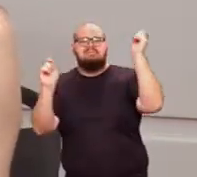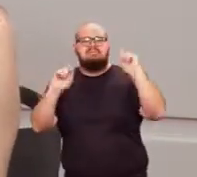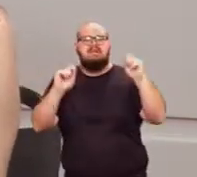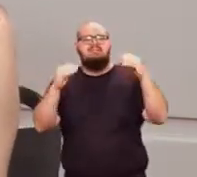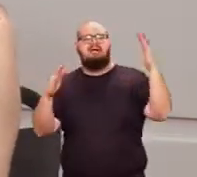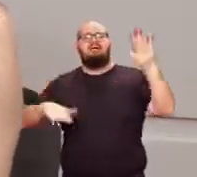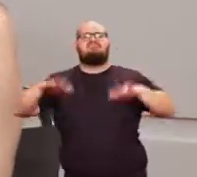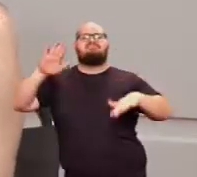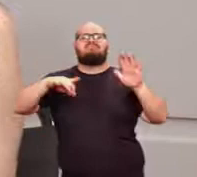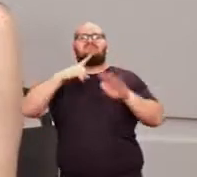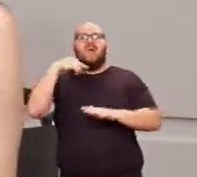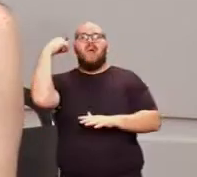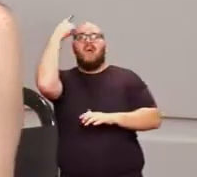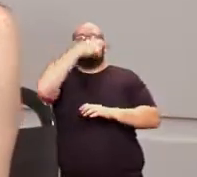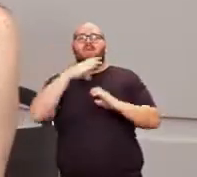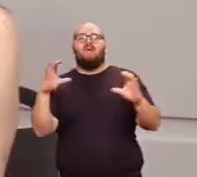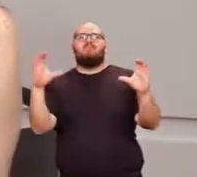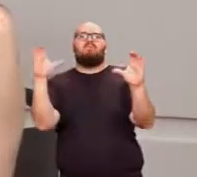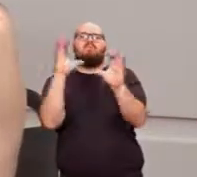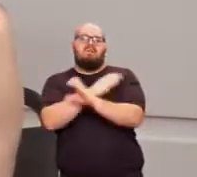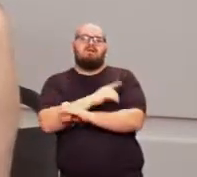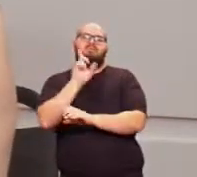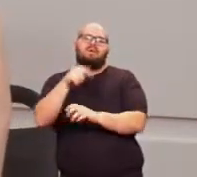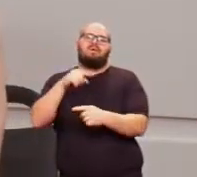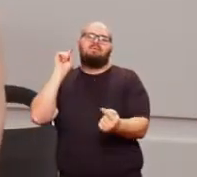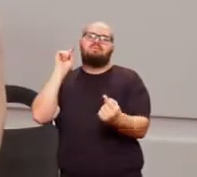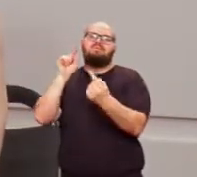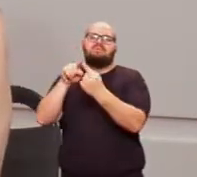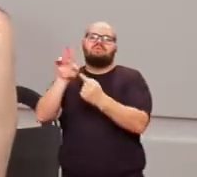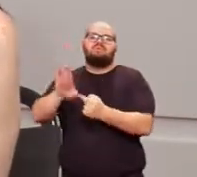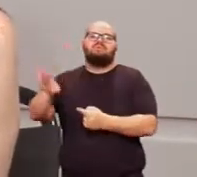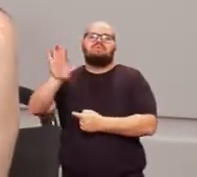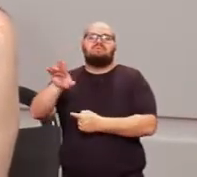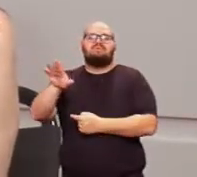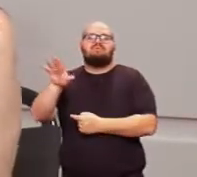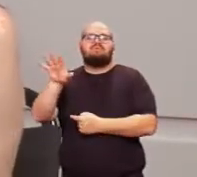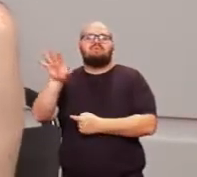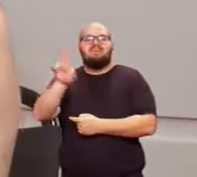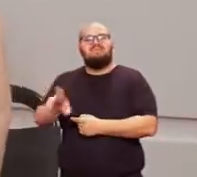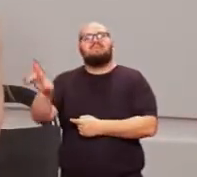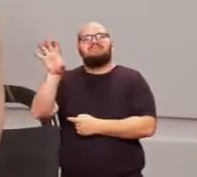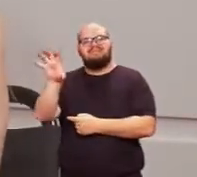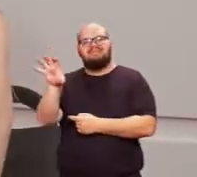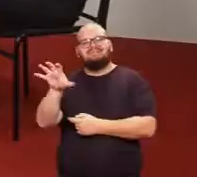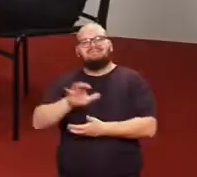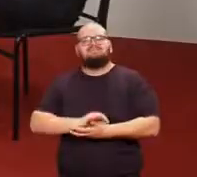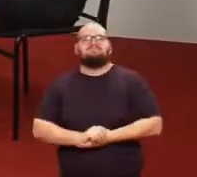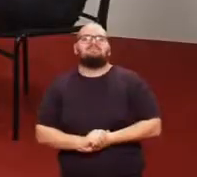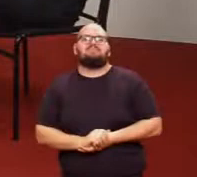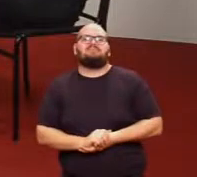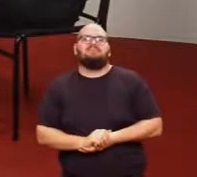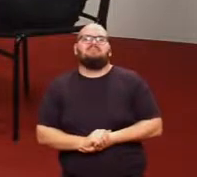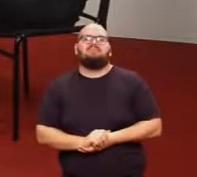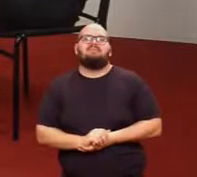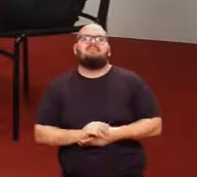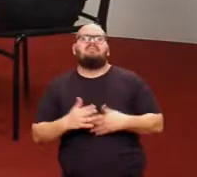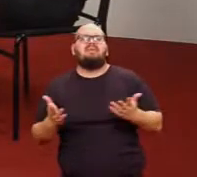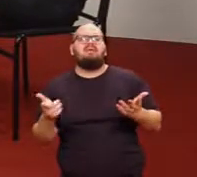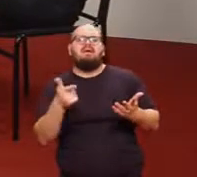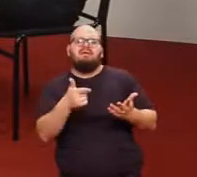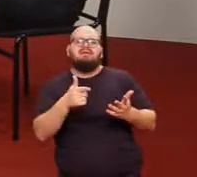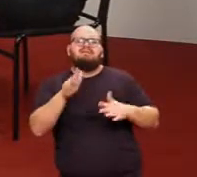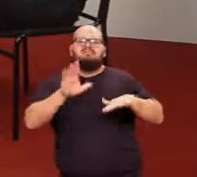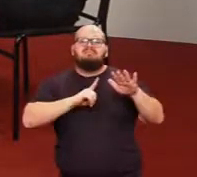utilizar essas linhas, na verdade, para a gente conseguir trabalhar a harmonização do rosto como um todo. É nesse sentido que a gente busca sempre a